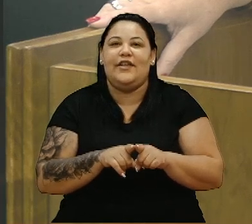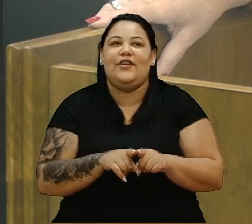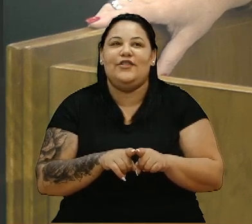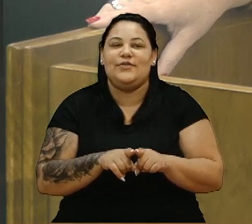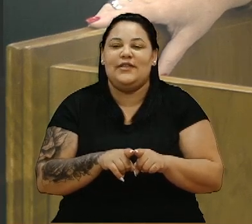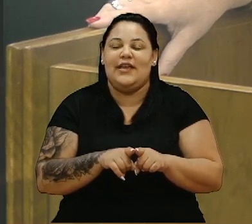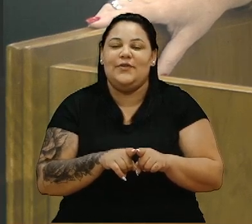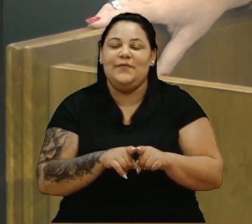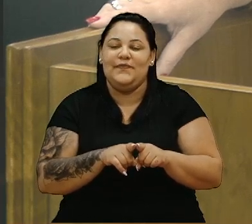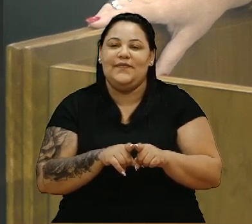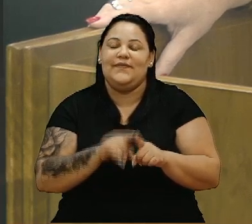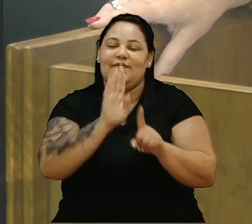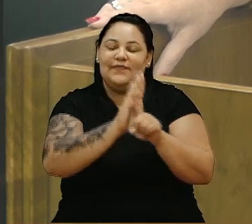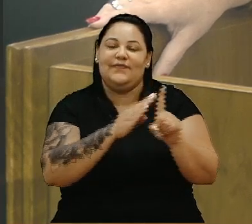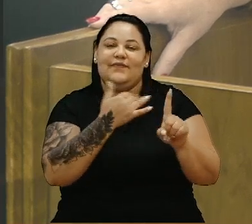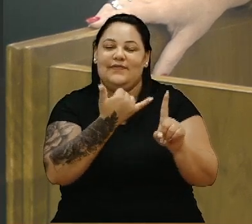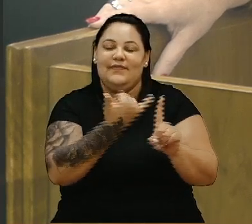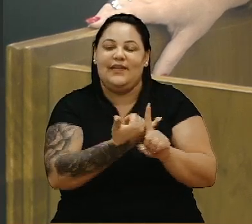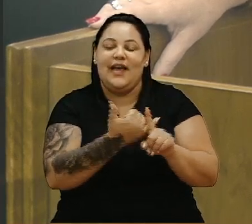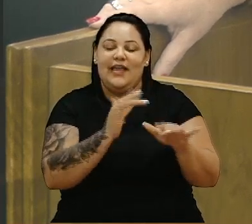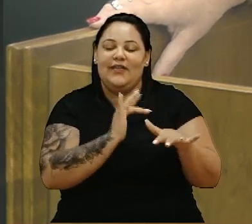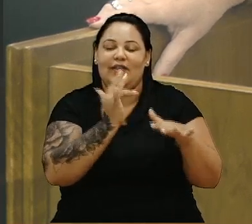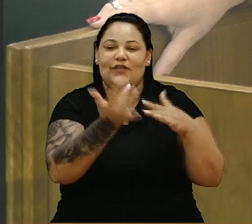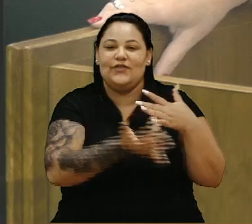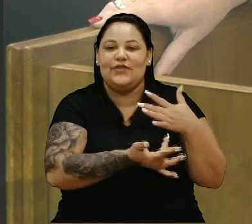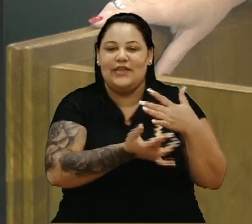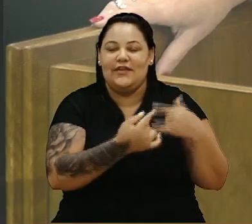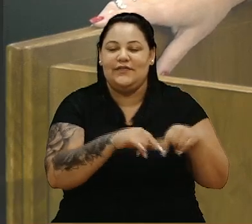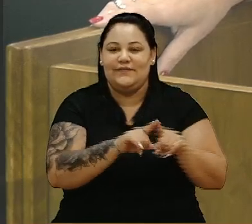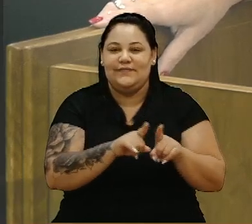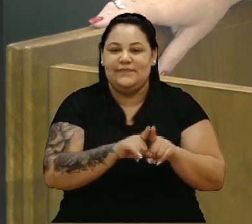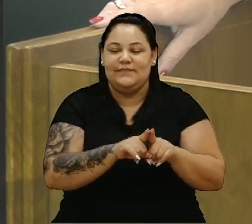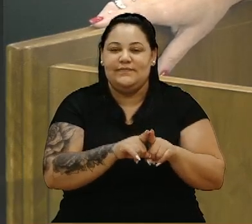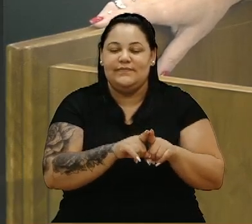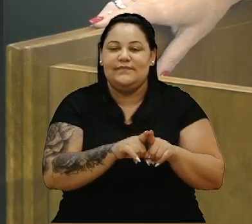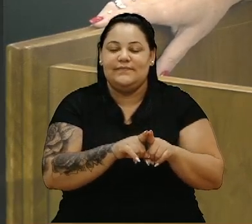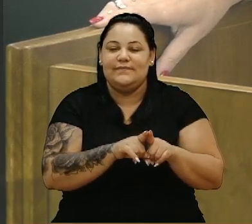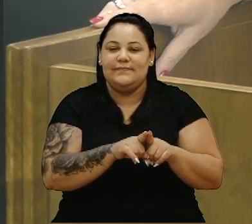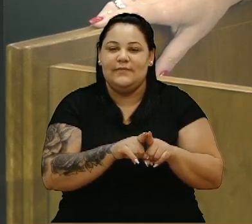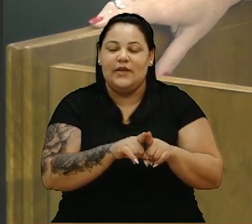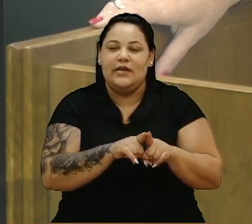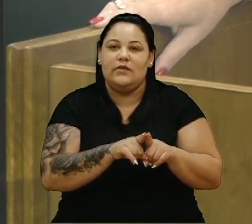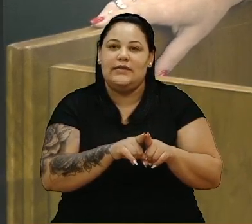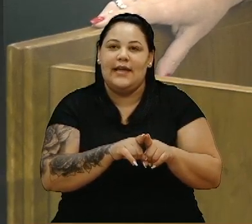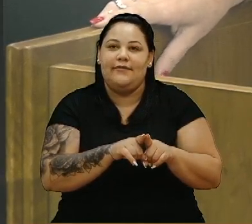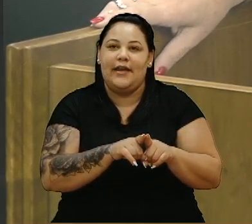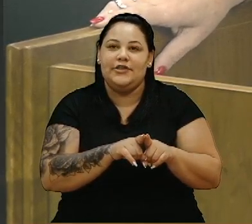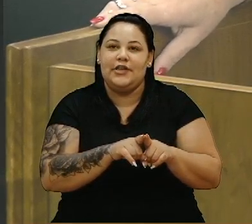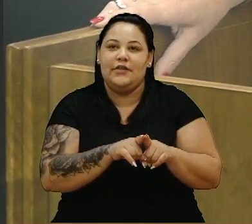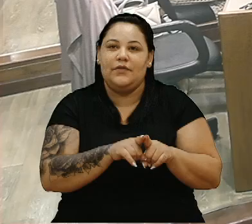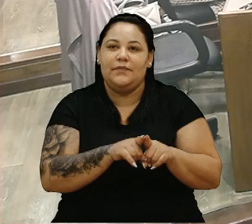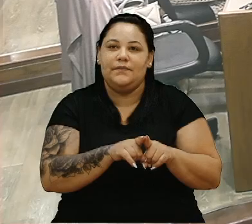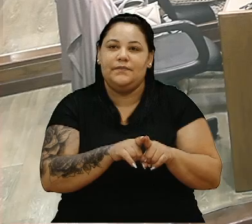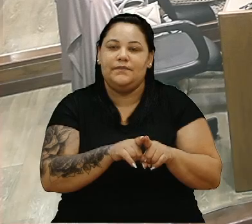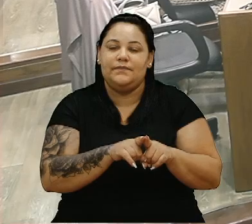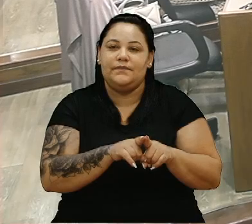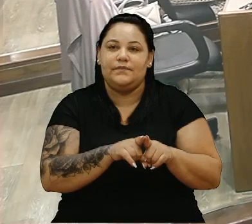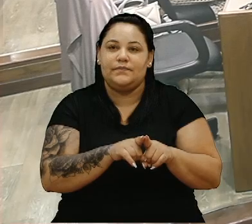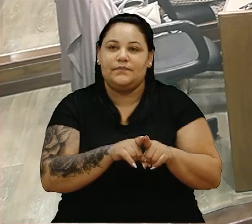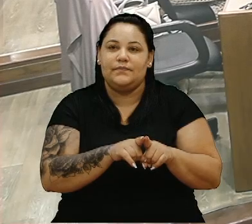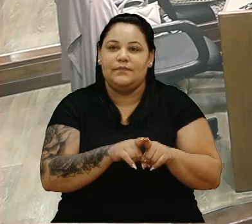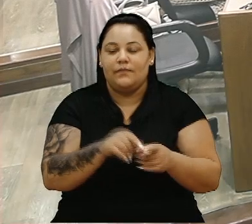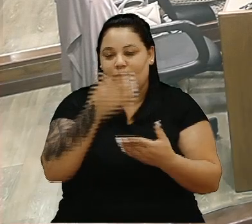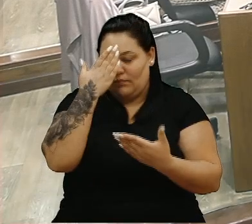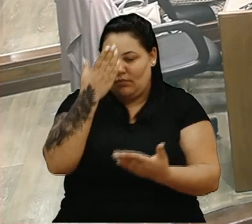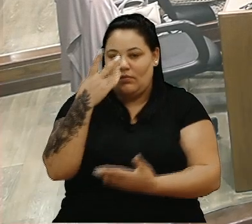sociais, né? Que é muito importante, esse debate tem que ser feito. Sua parte, vereadora Andressa. Obrigada, vereadora Rose, e